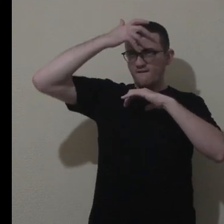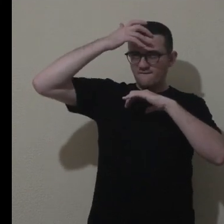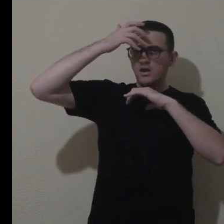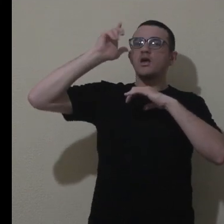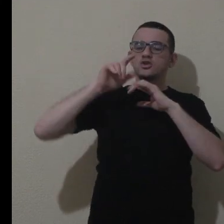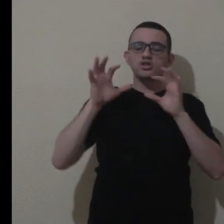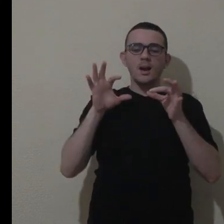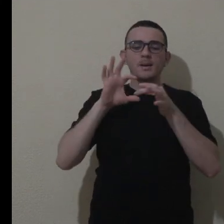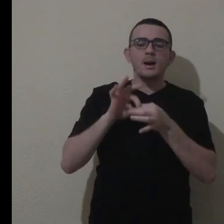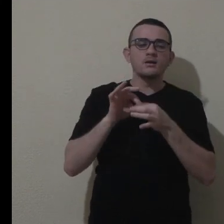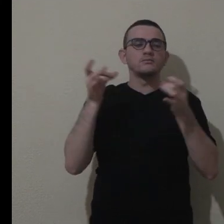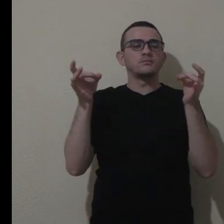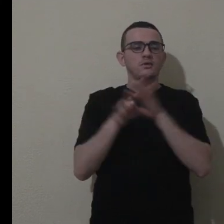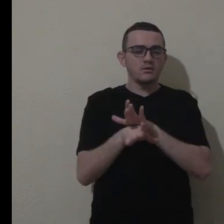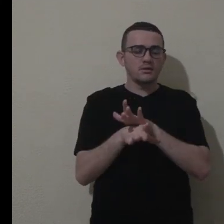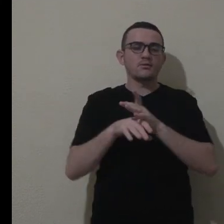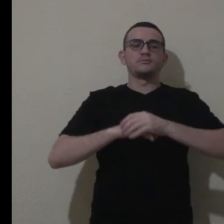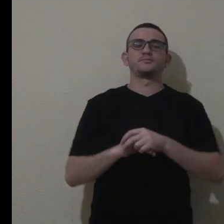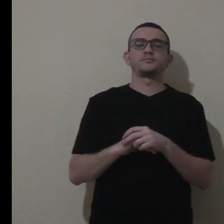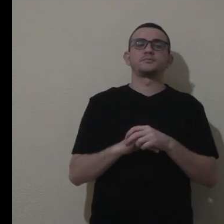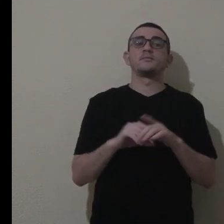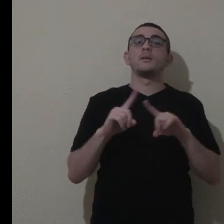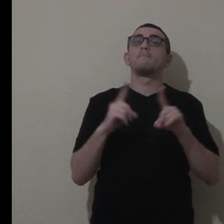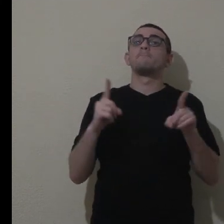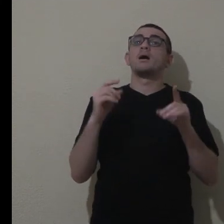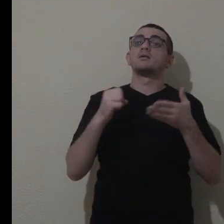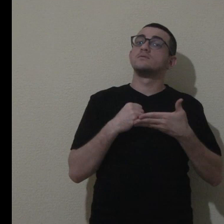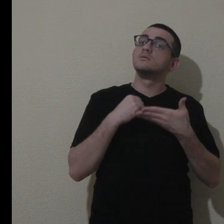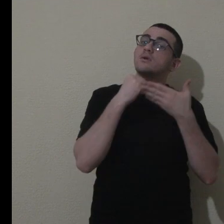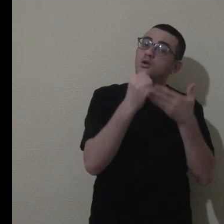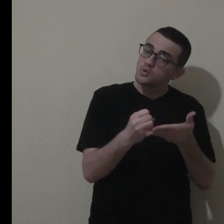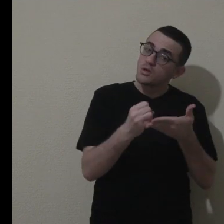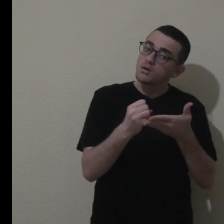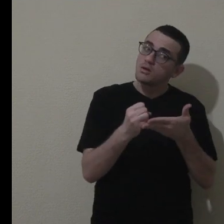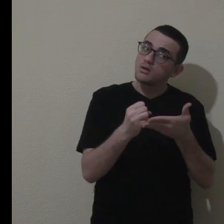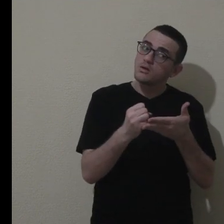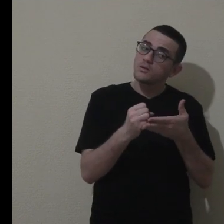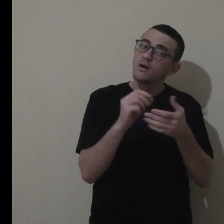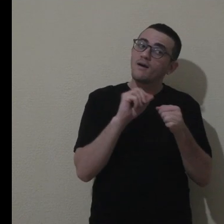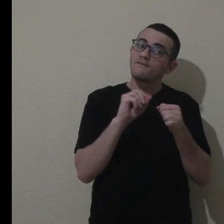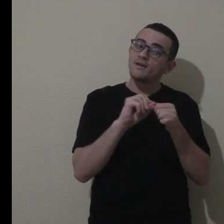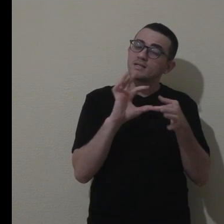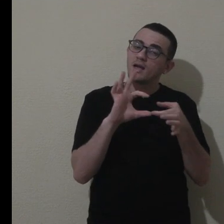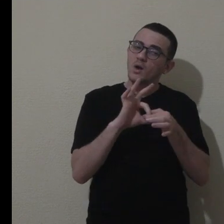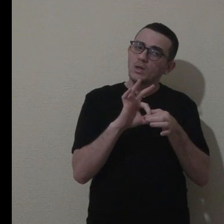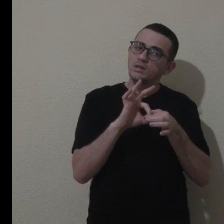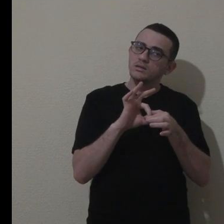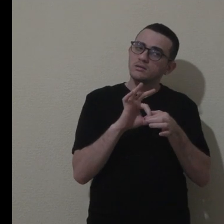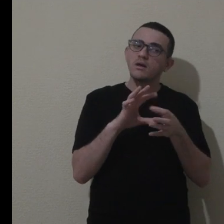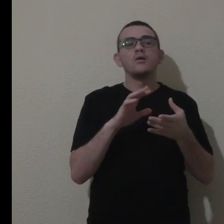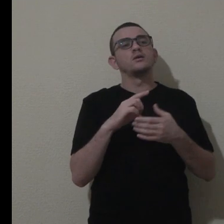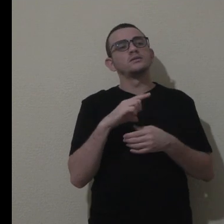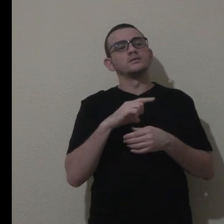conectou de uma maneira, né, adequada. Mas você está ajudando nessa conexão? Vamos ver, né? Então, tem